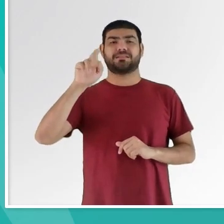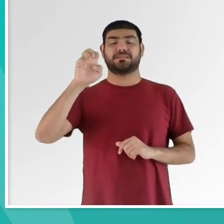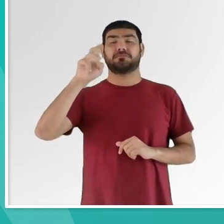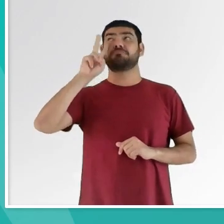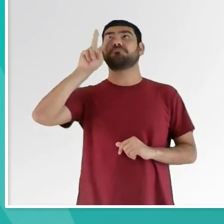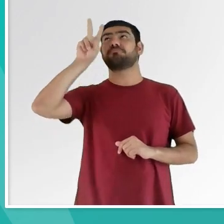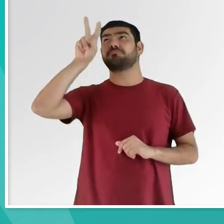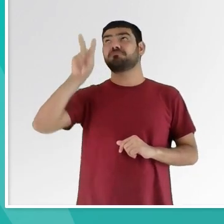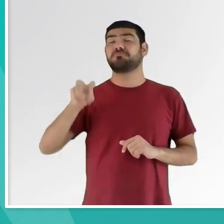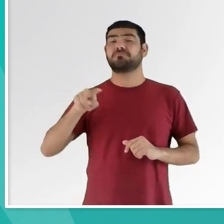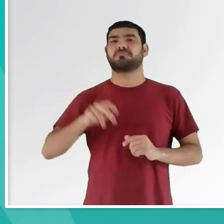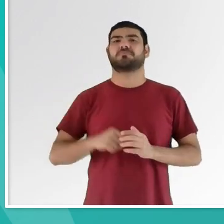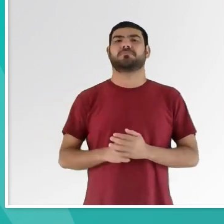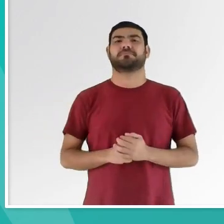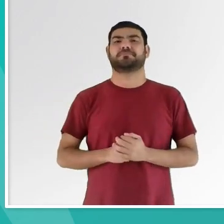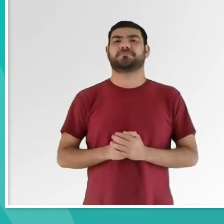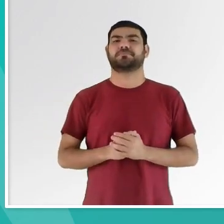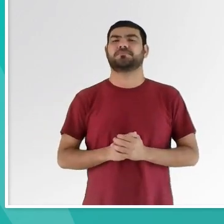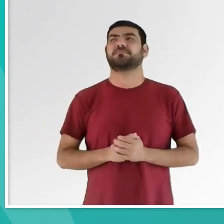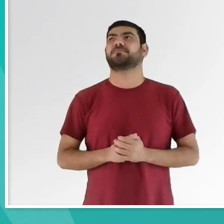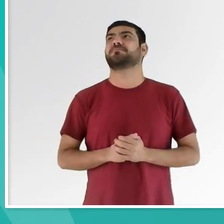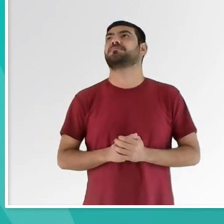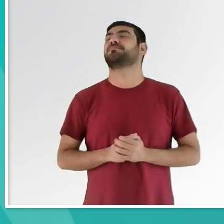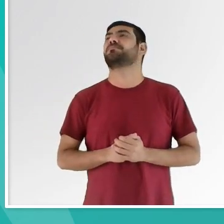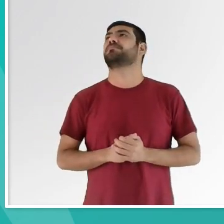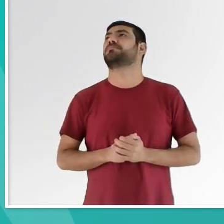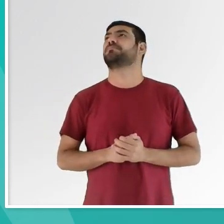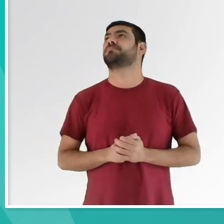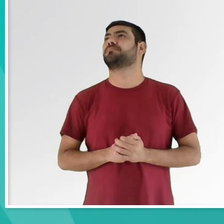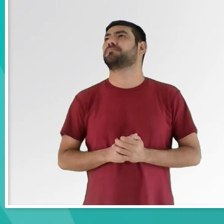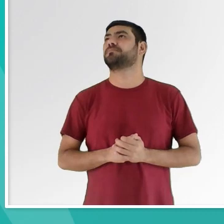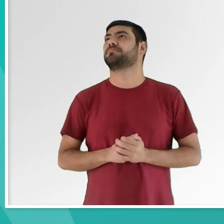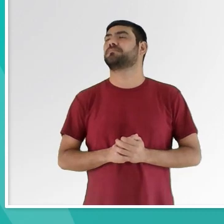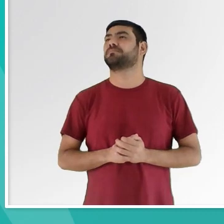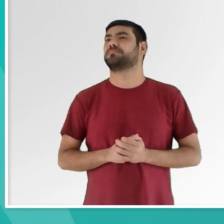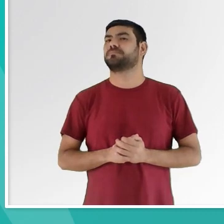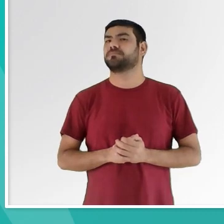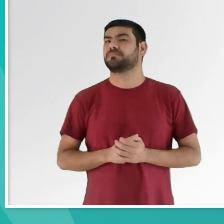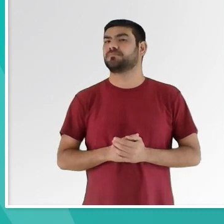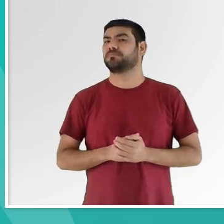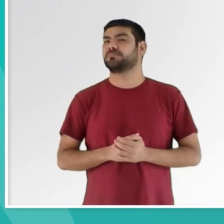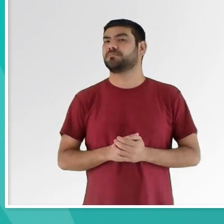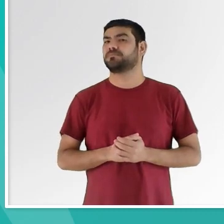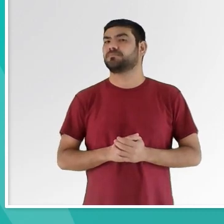A palavra reciclagem difundiu-se a partir do final da década de